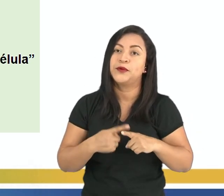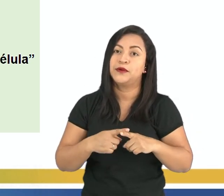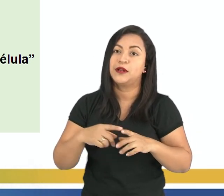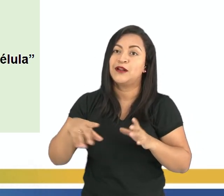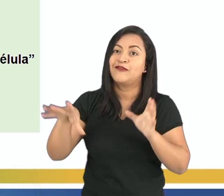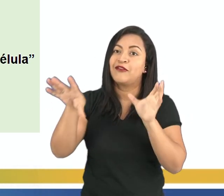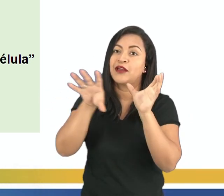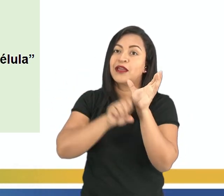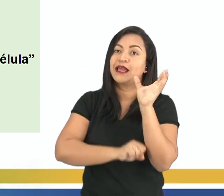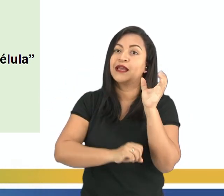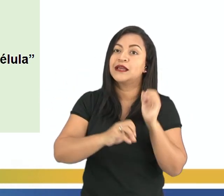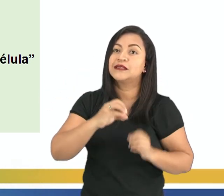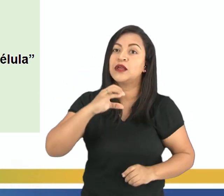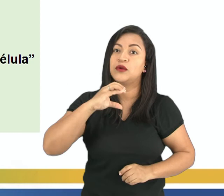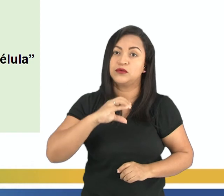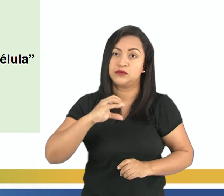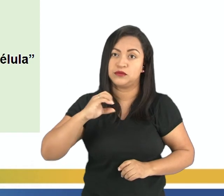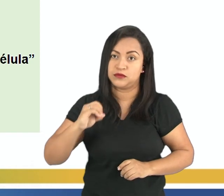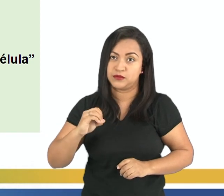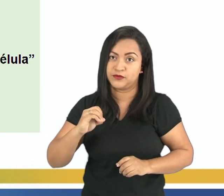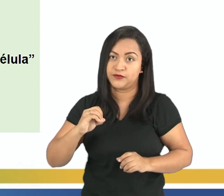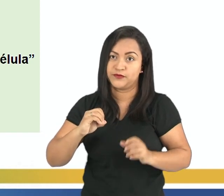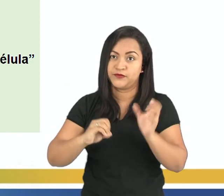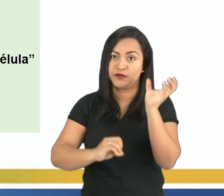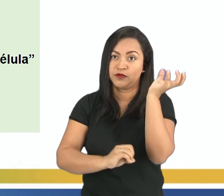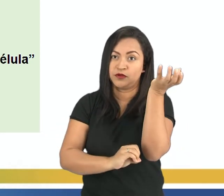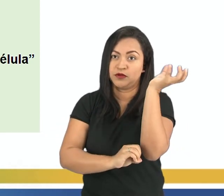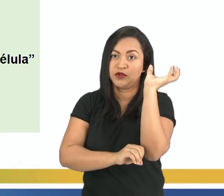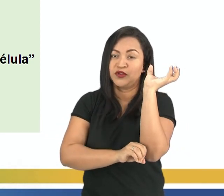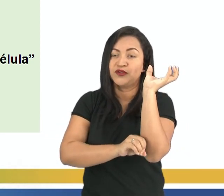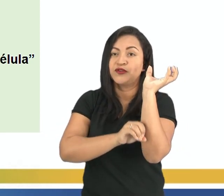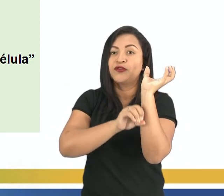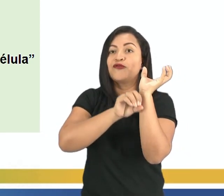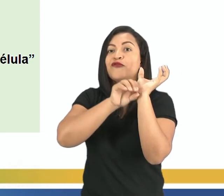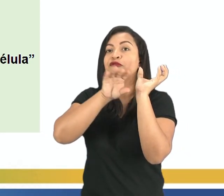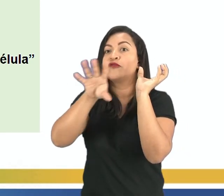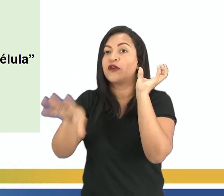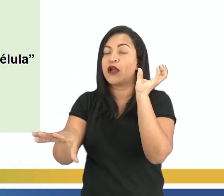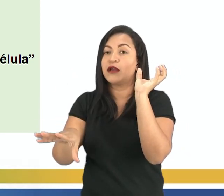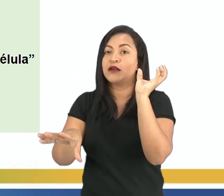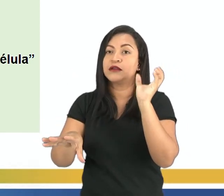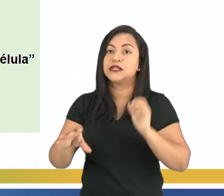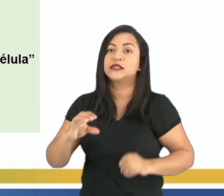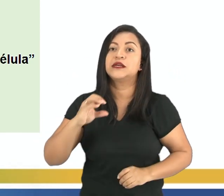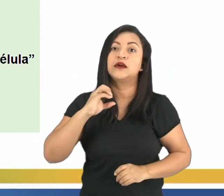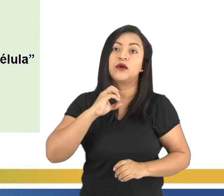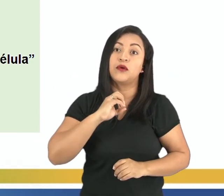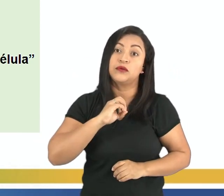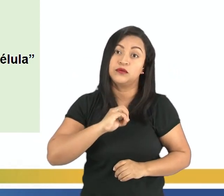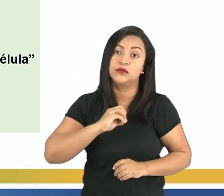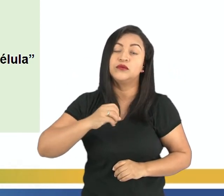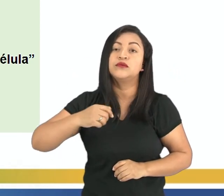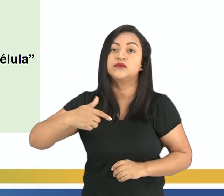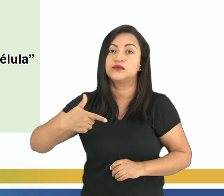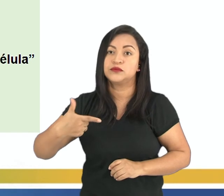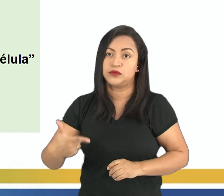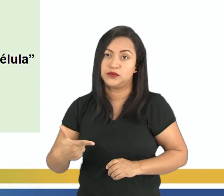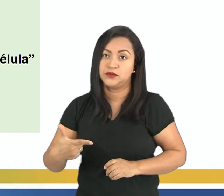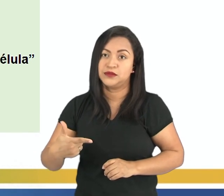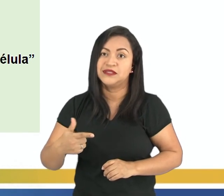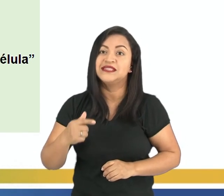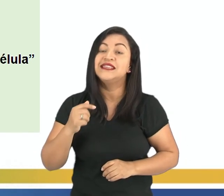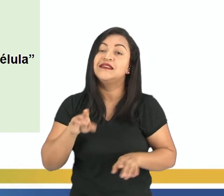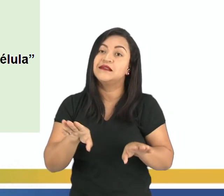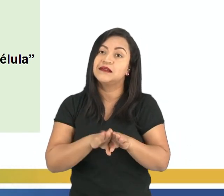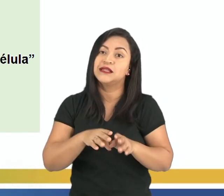gás carbônico e vai disponibilizar nutrientes, tá? Energia na forma desse nutriente de